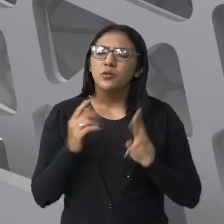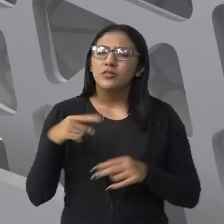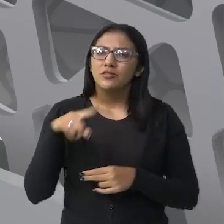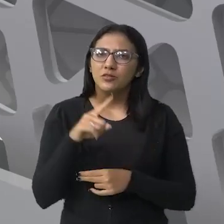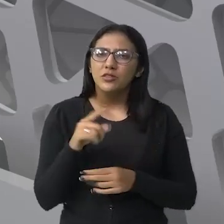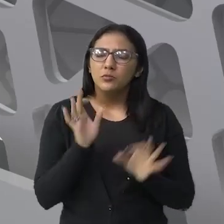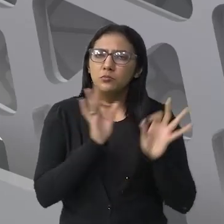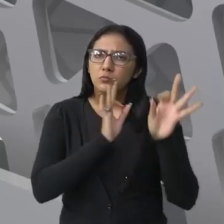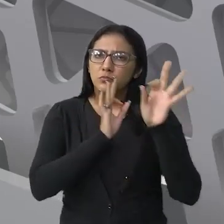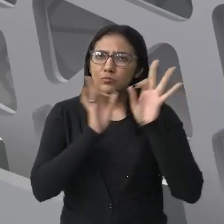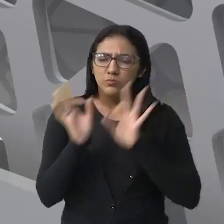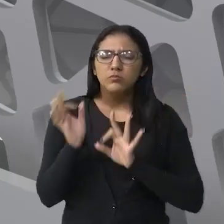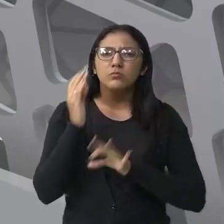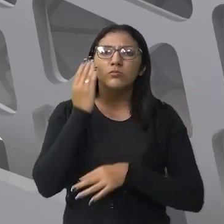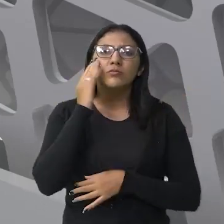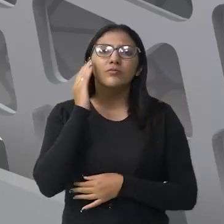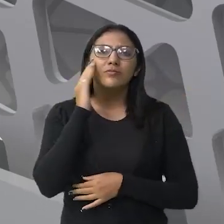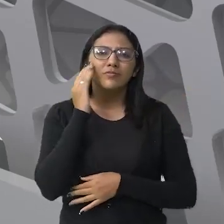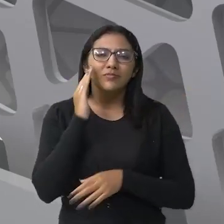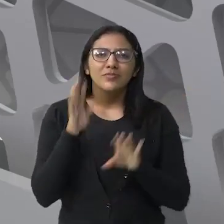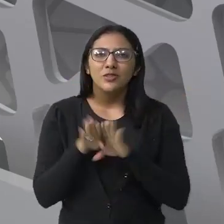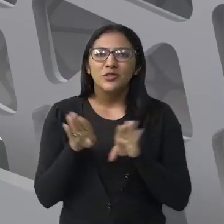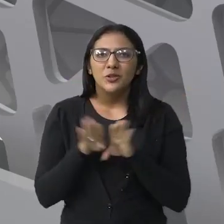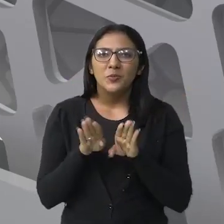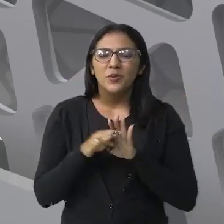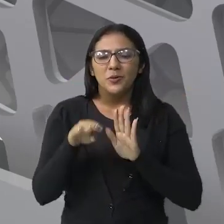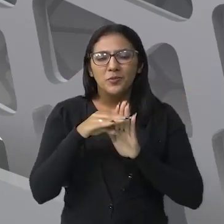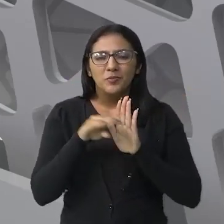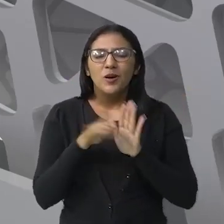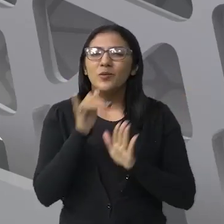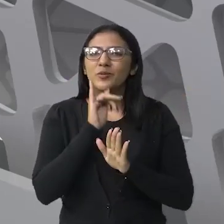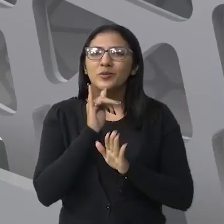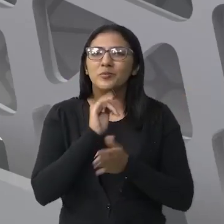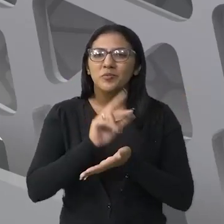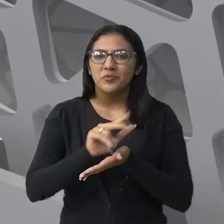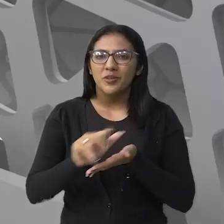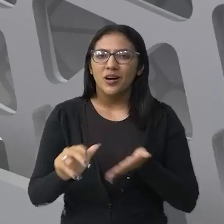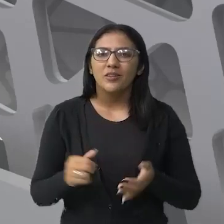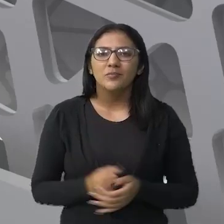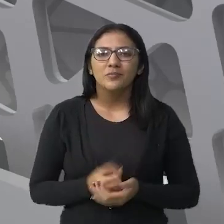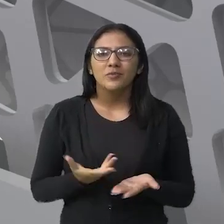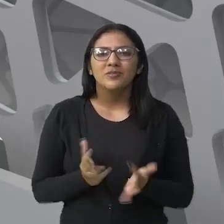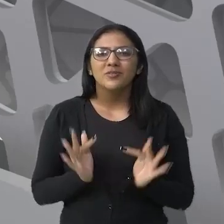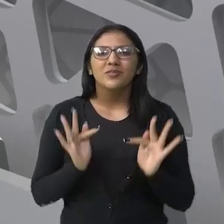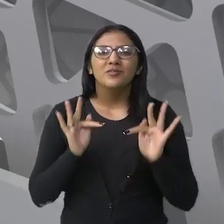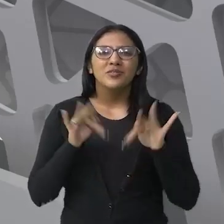tenha conseguido acompanhar direitinho, compreendido aí todos os nossos exemplos, tá bom? Eu vou